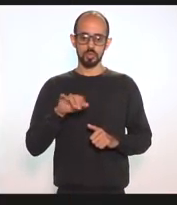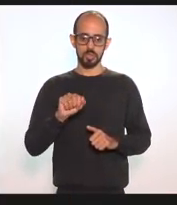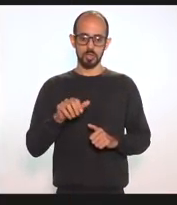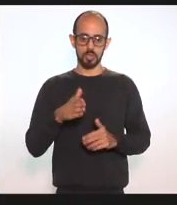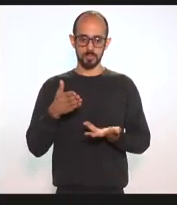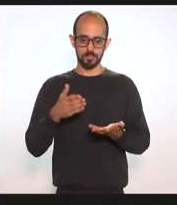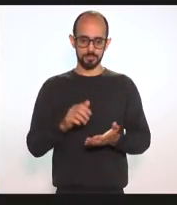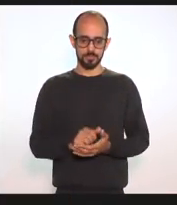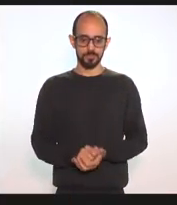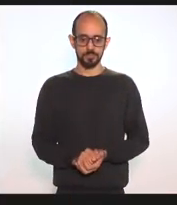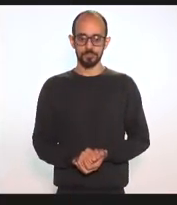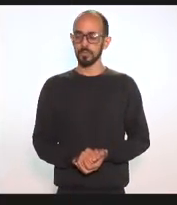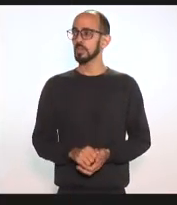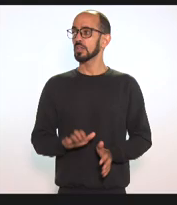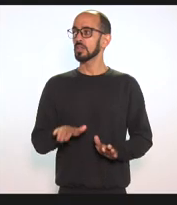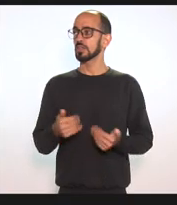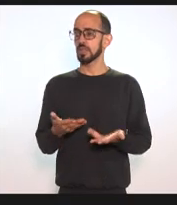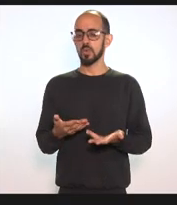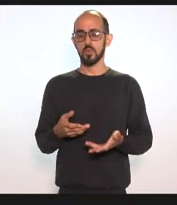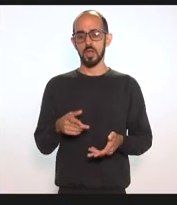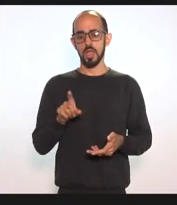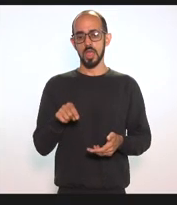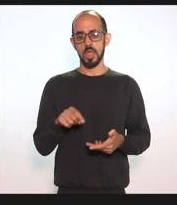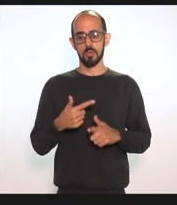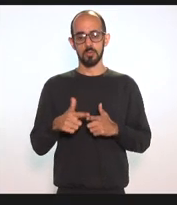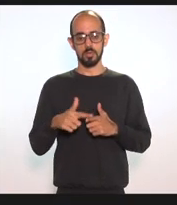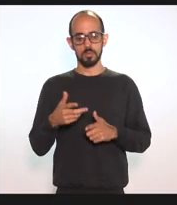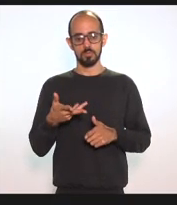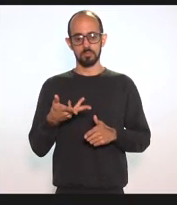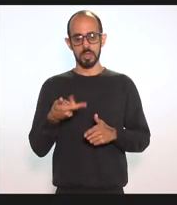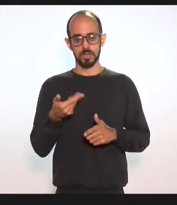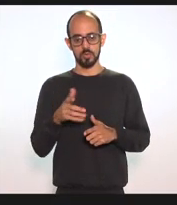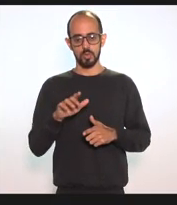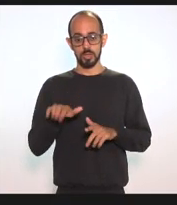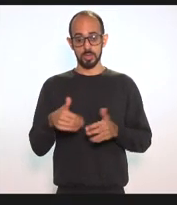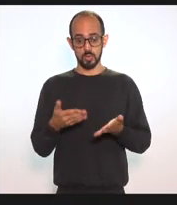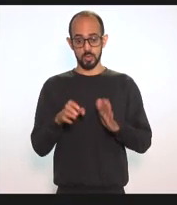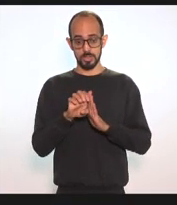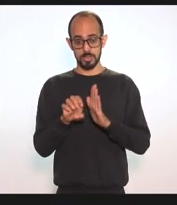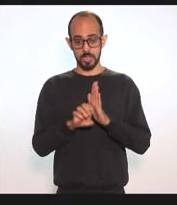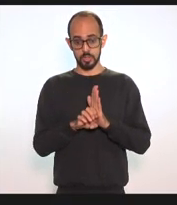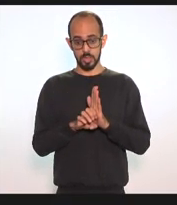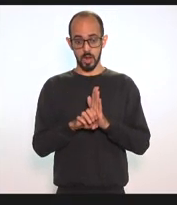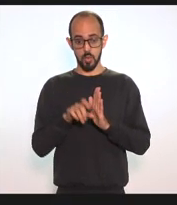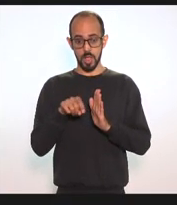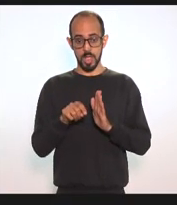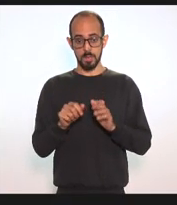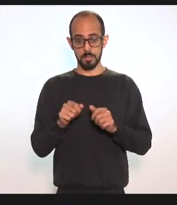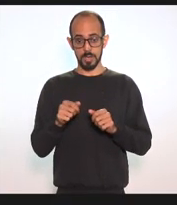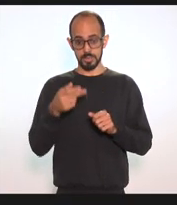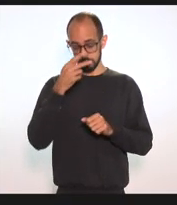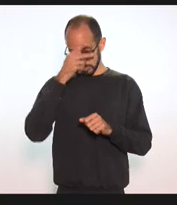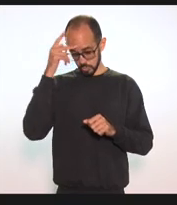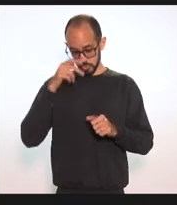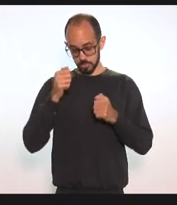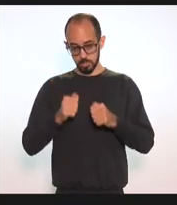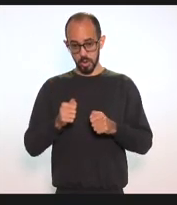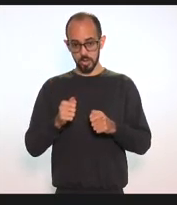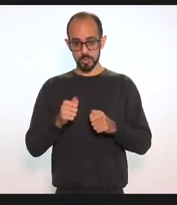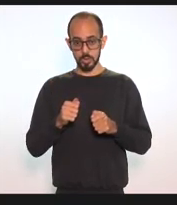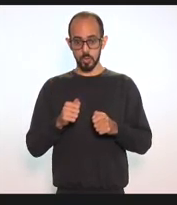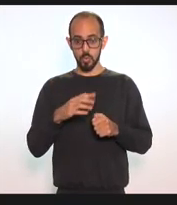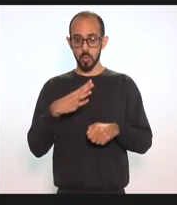uma questão de esclarecimento, deputada Renata. Esse edital que vai ser lançado é para que as pessoas possam ter conhecimento. Qual vai ser o canal? Qual vai